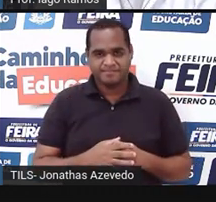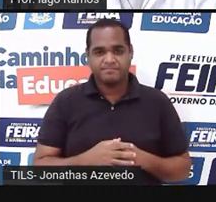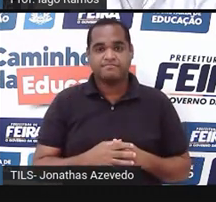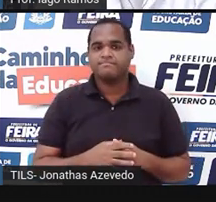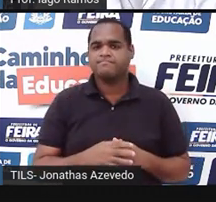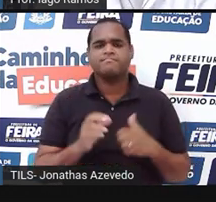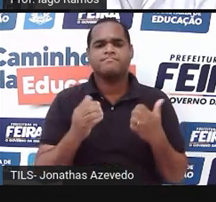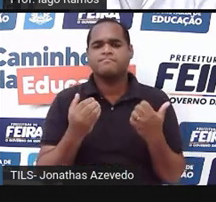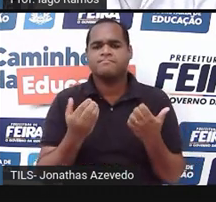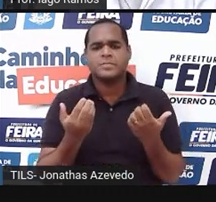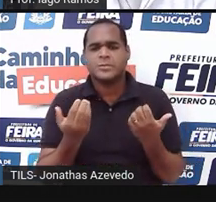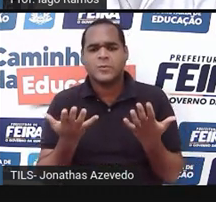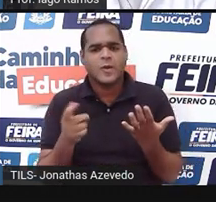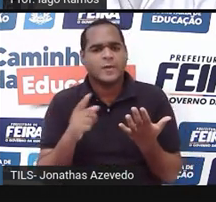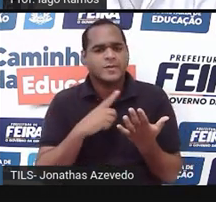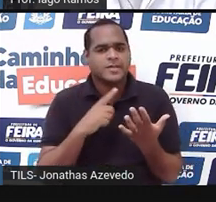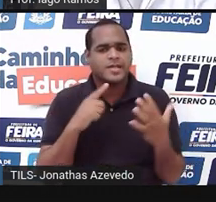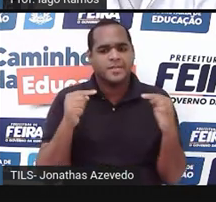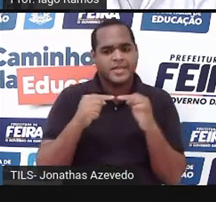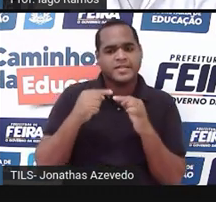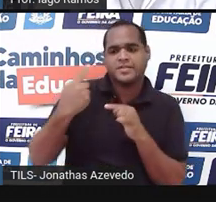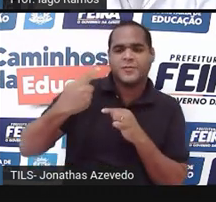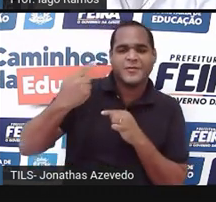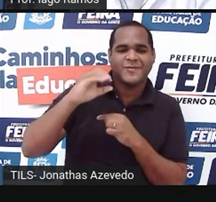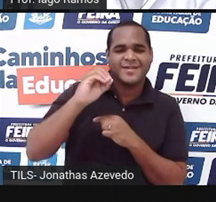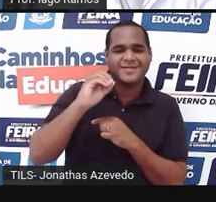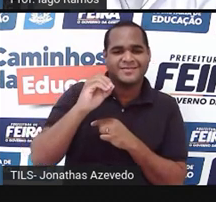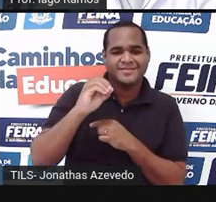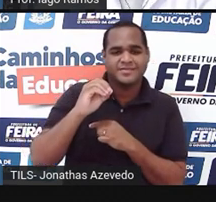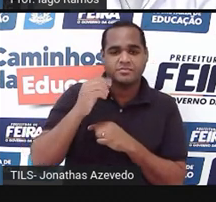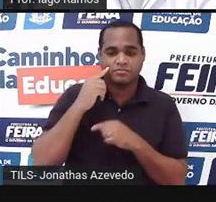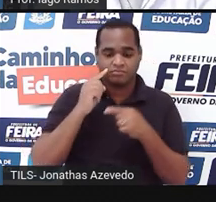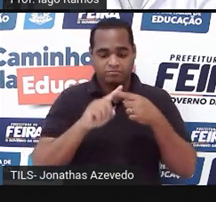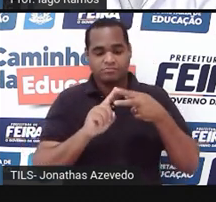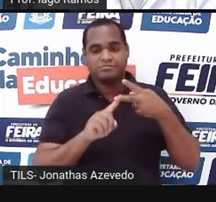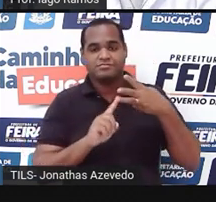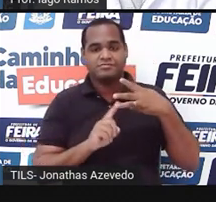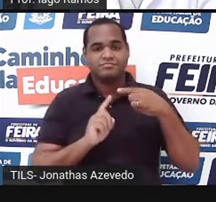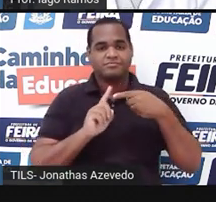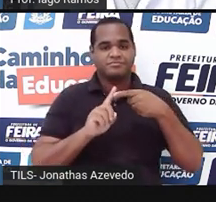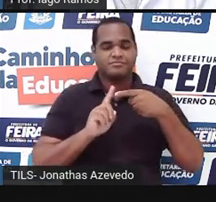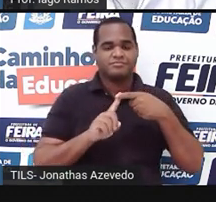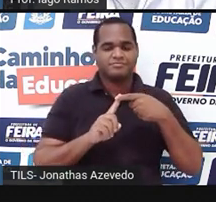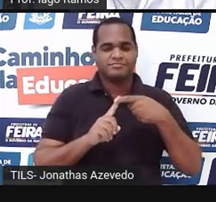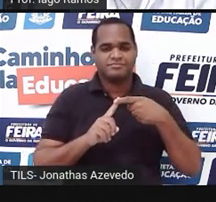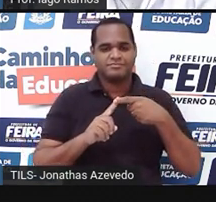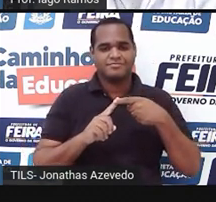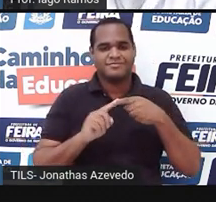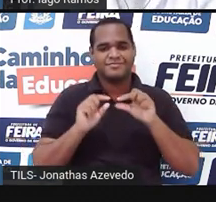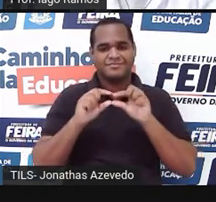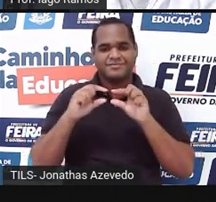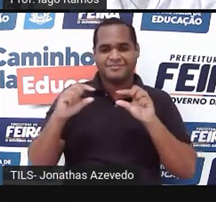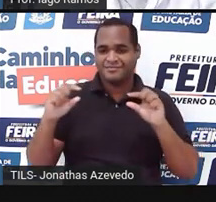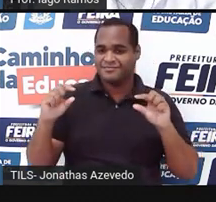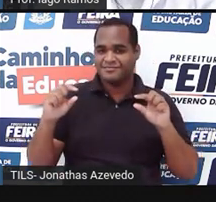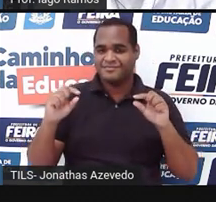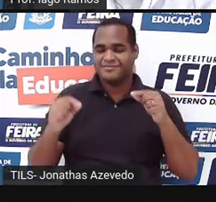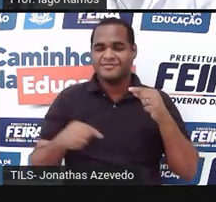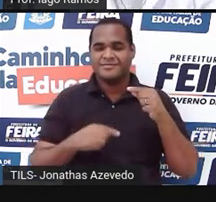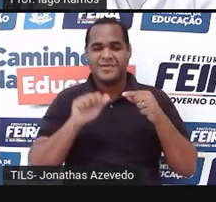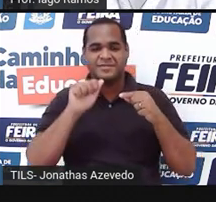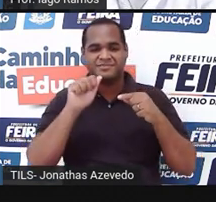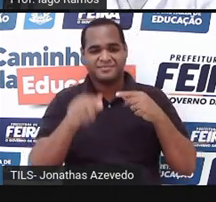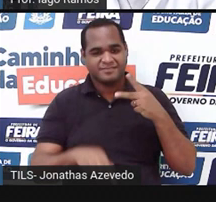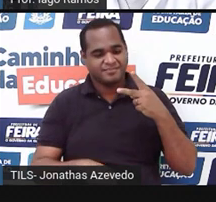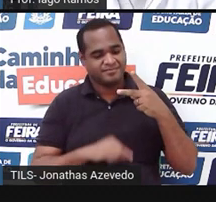das sentenças é uma equação do primeiro grau te dou três opções na letra A 2Y - 1 =